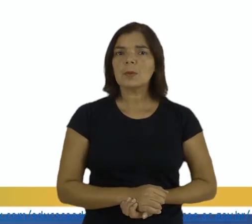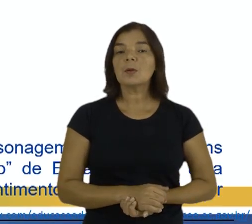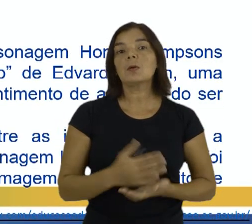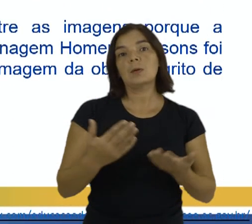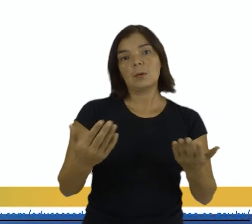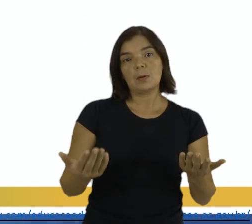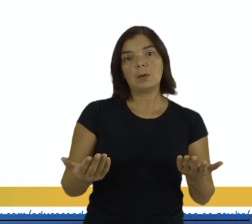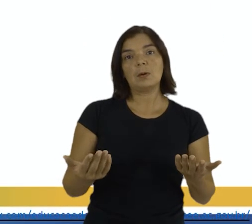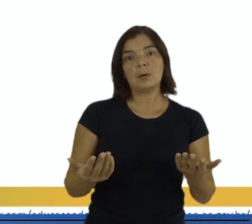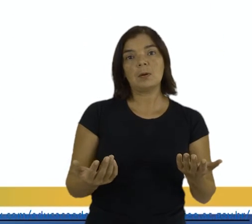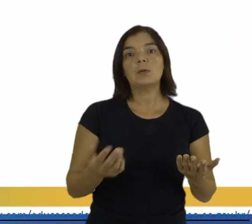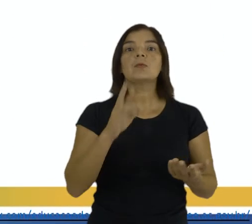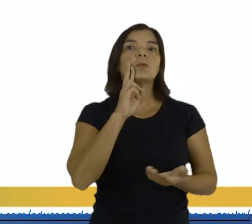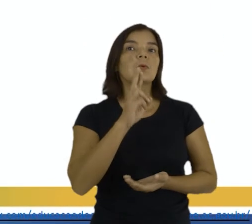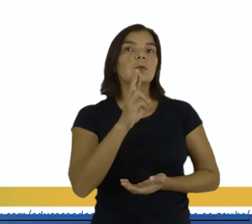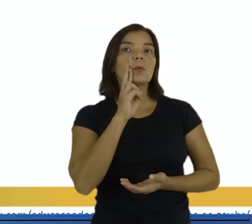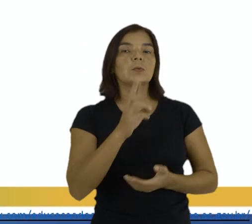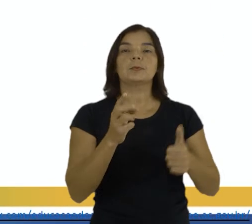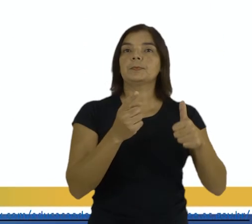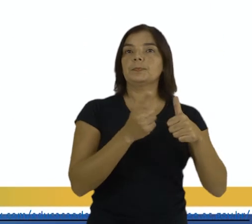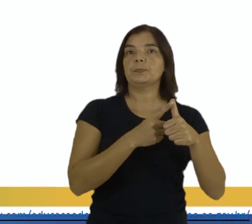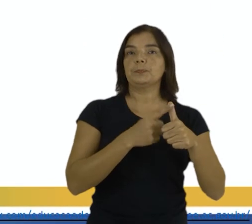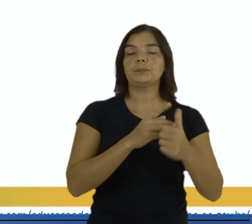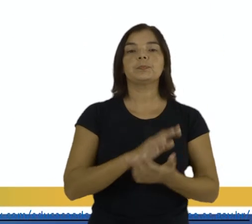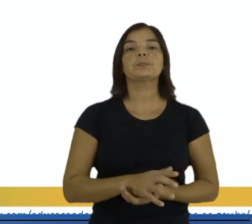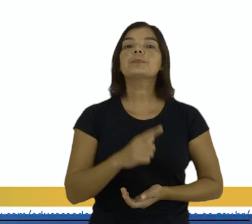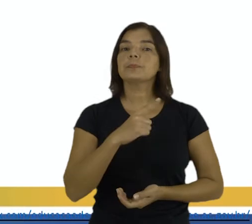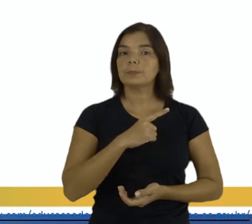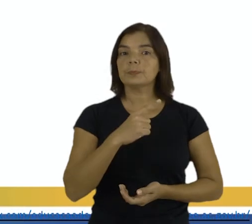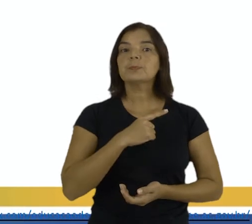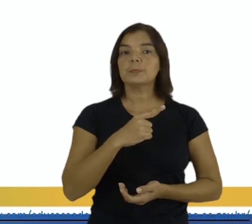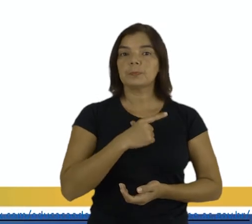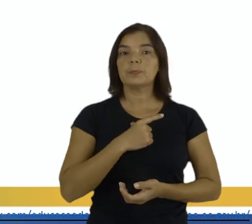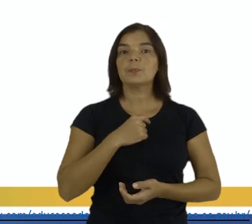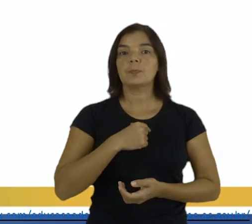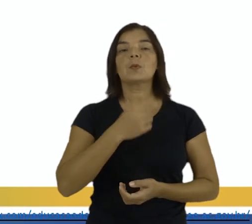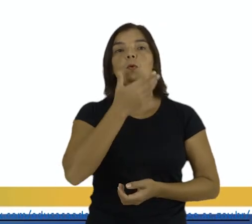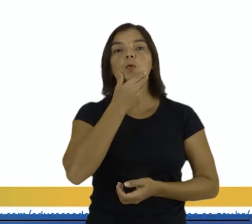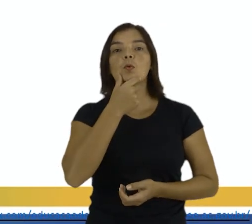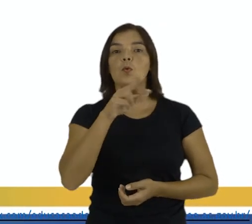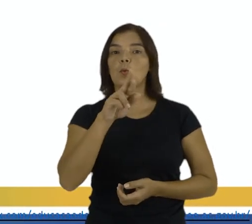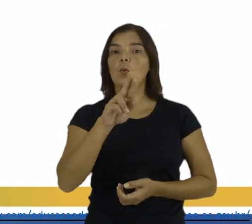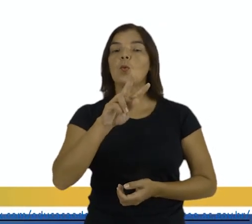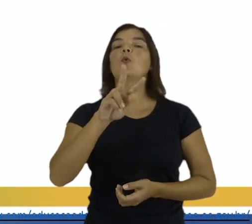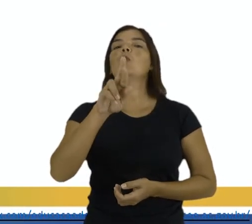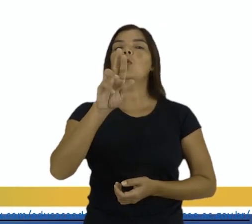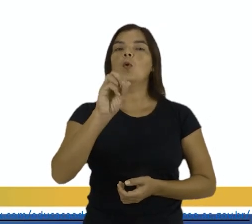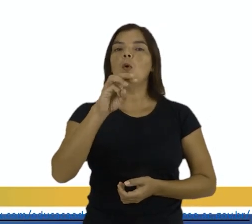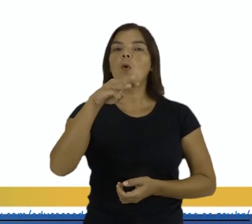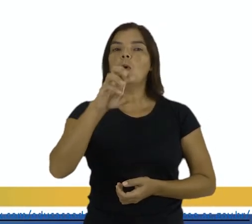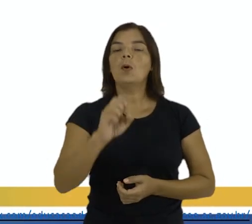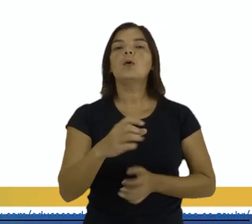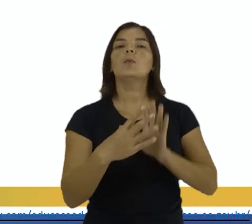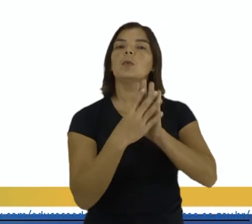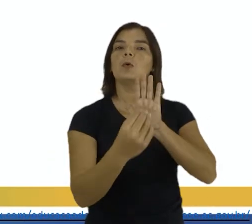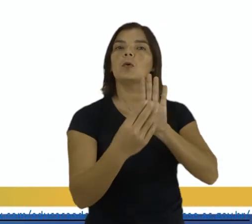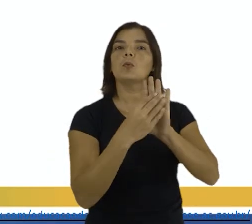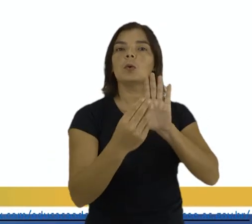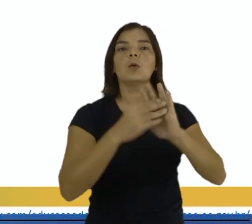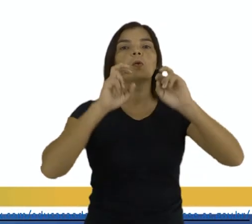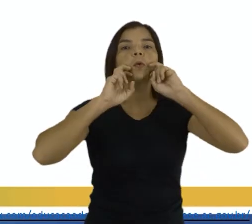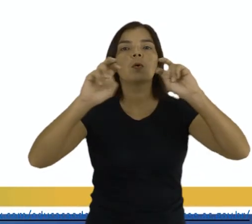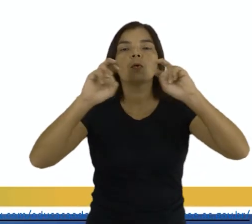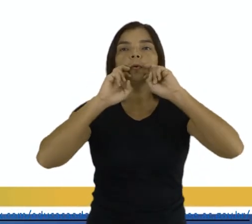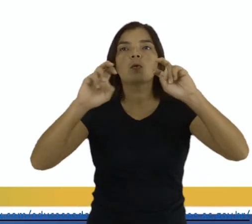né, vai respondendo aqui. Olha a resposta. Temos aqui o personagem Homer, dos Simpsons, imitando a obra O Grito,